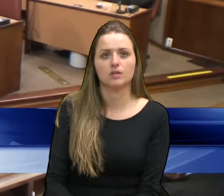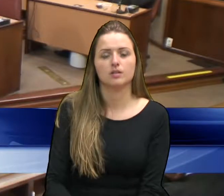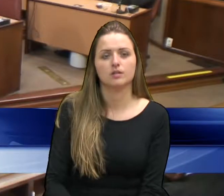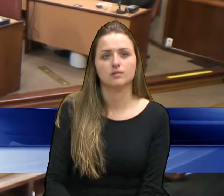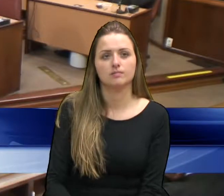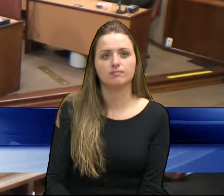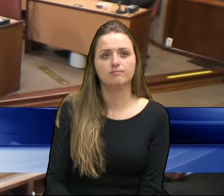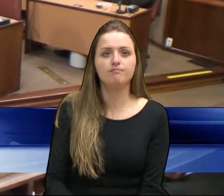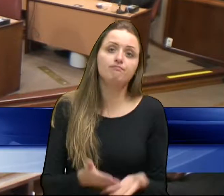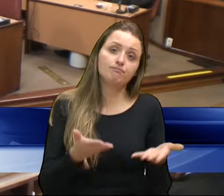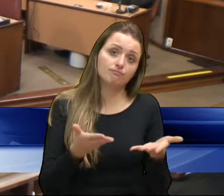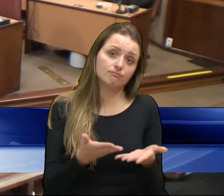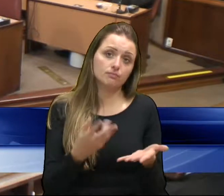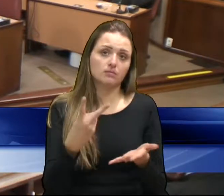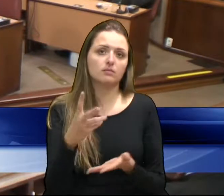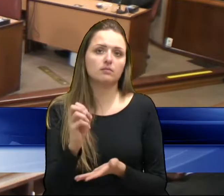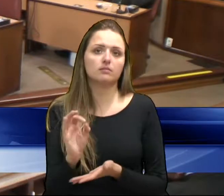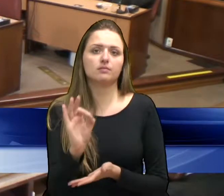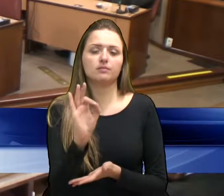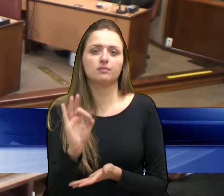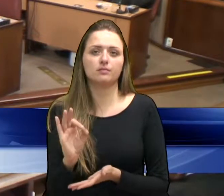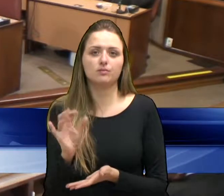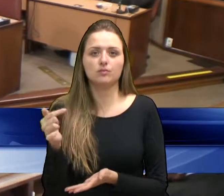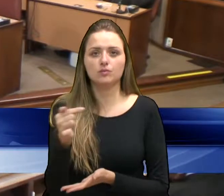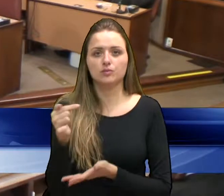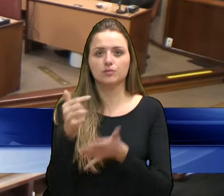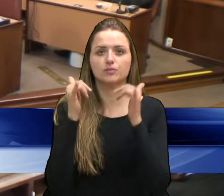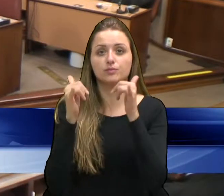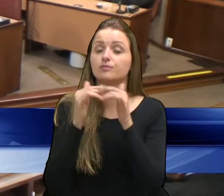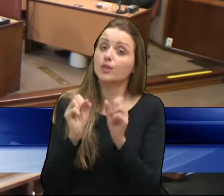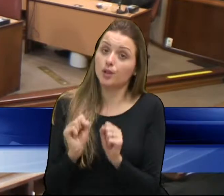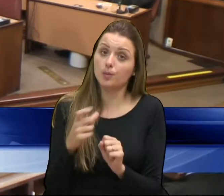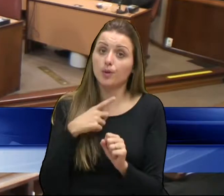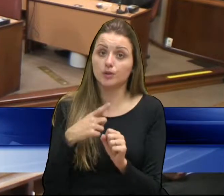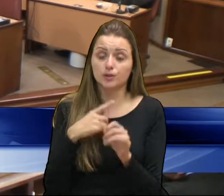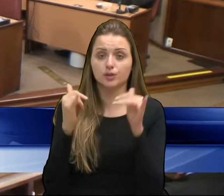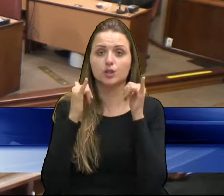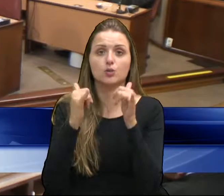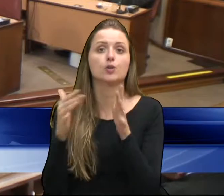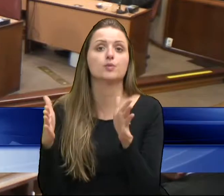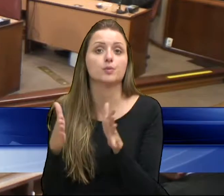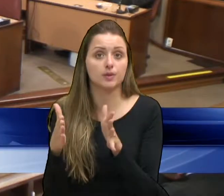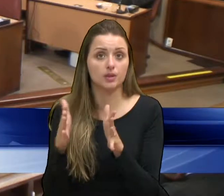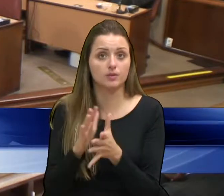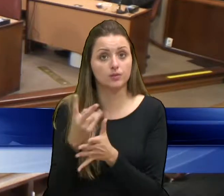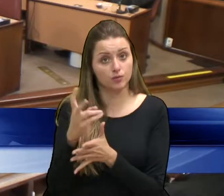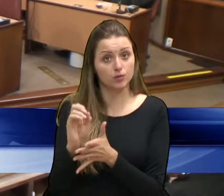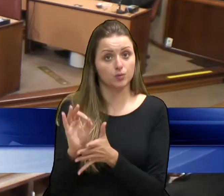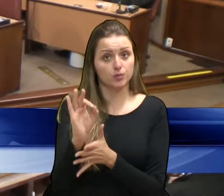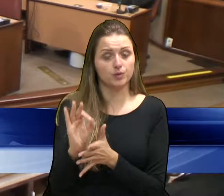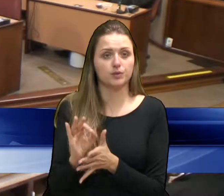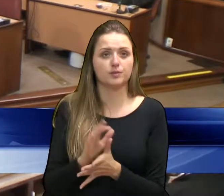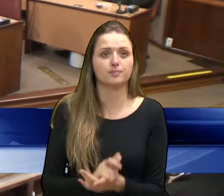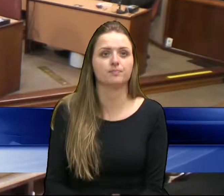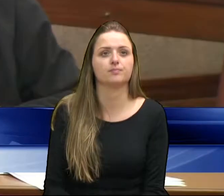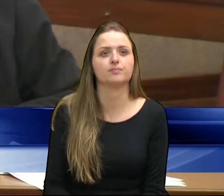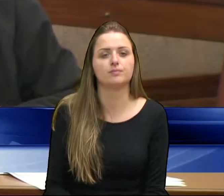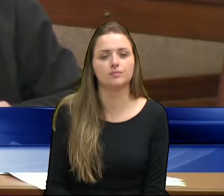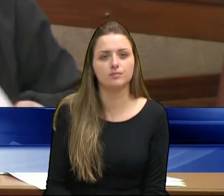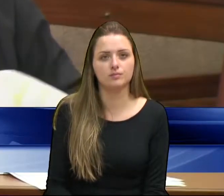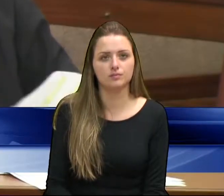E daí é 20% da frota que poderá ter de táxi de lotação, né? Consórcio, já falei.